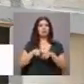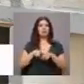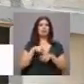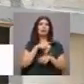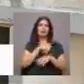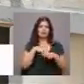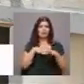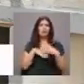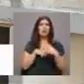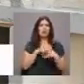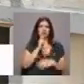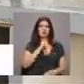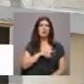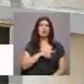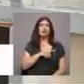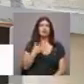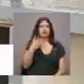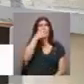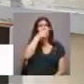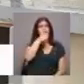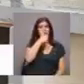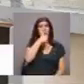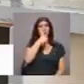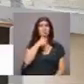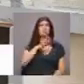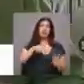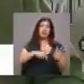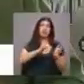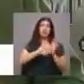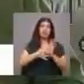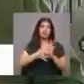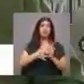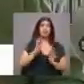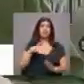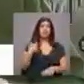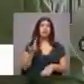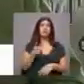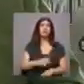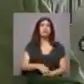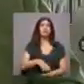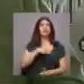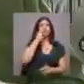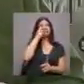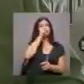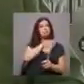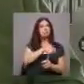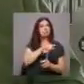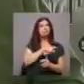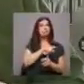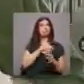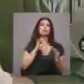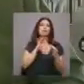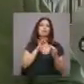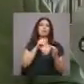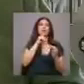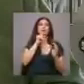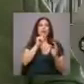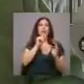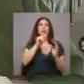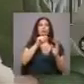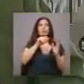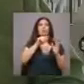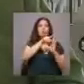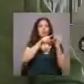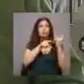usam, infelizmente. É o que acontece no Brasil. Altair do Carmo faz parte da longa lista de brasileiros